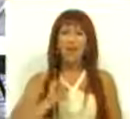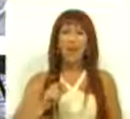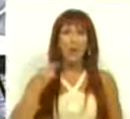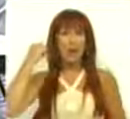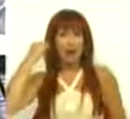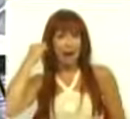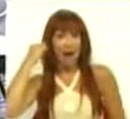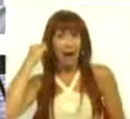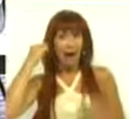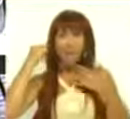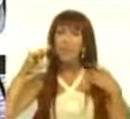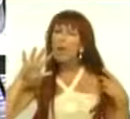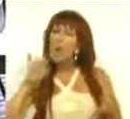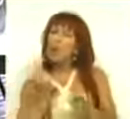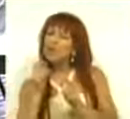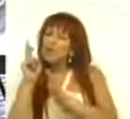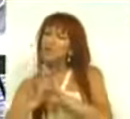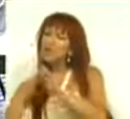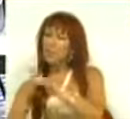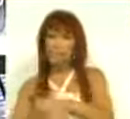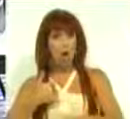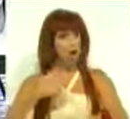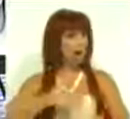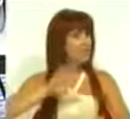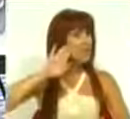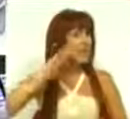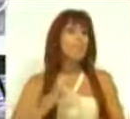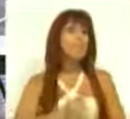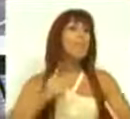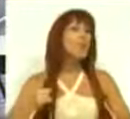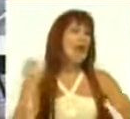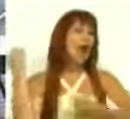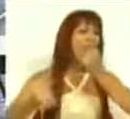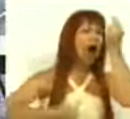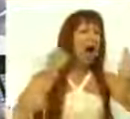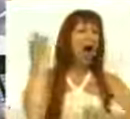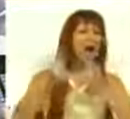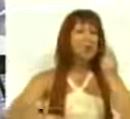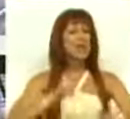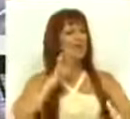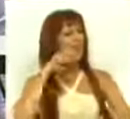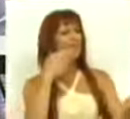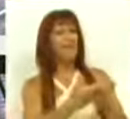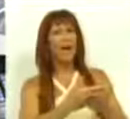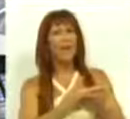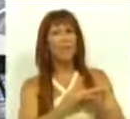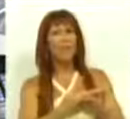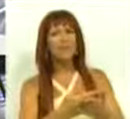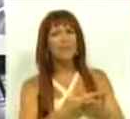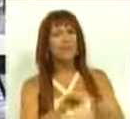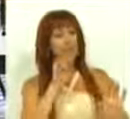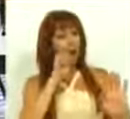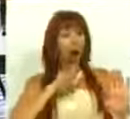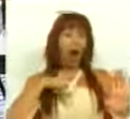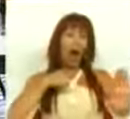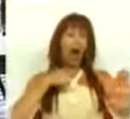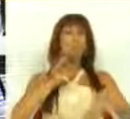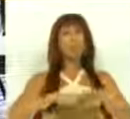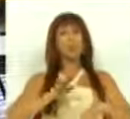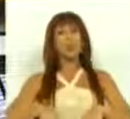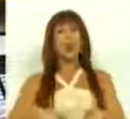a prescrição tenha um outro regime. Nós queremos saber porque é que alguns defendem e se escudam à